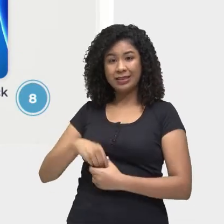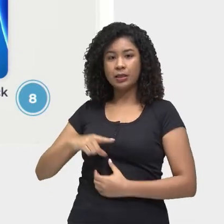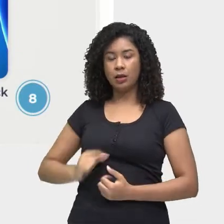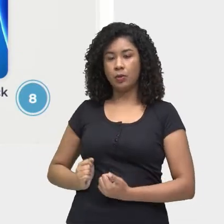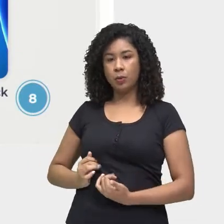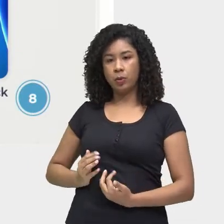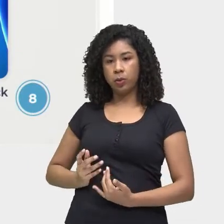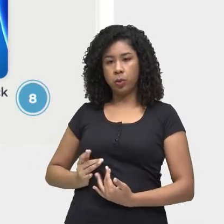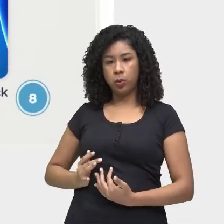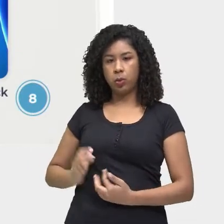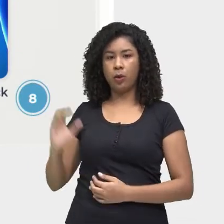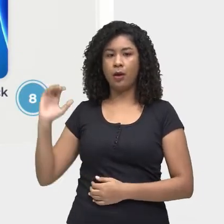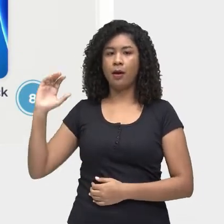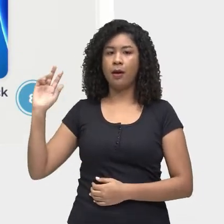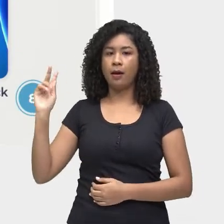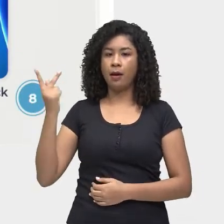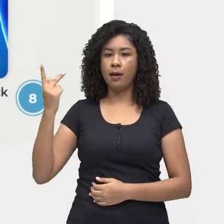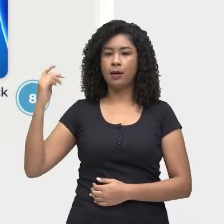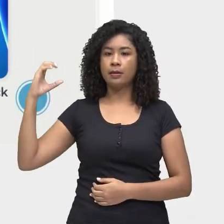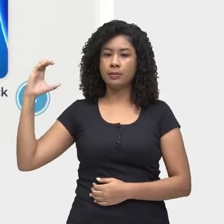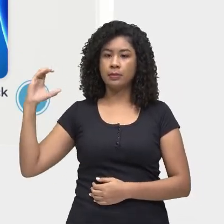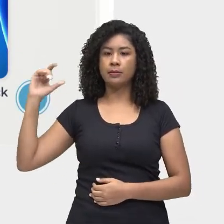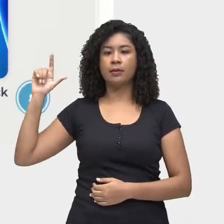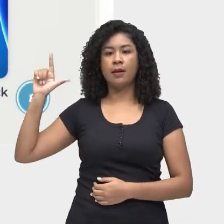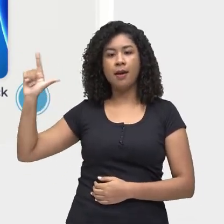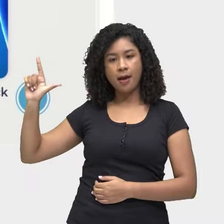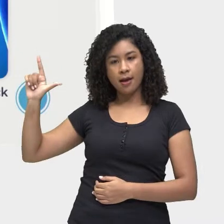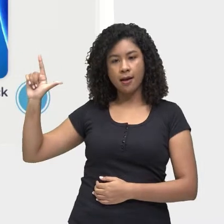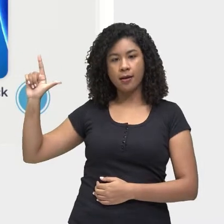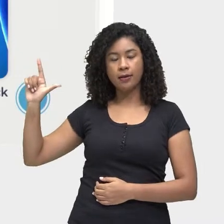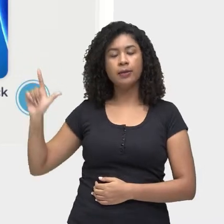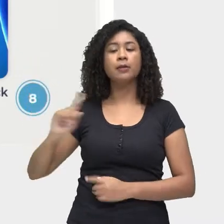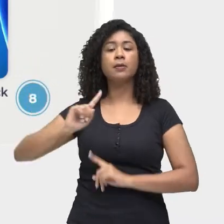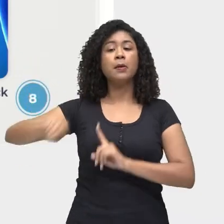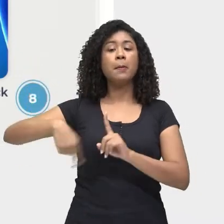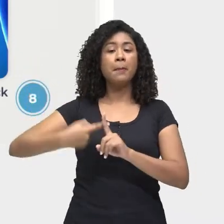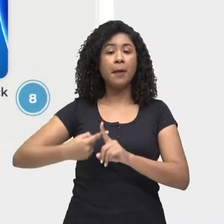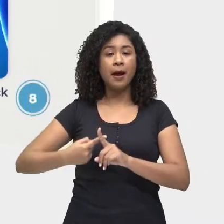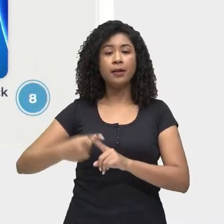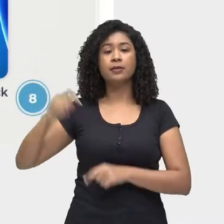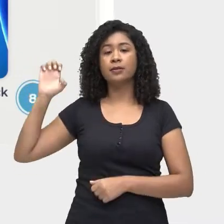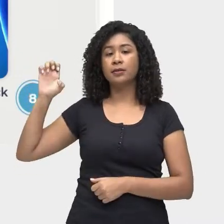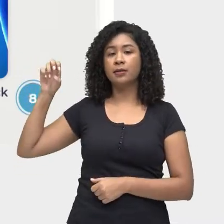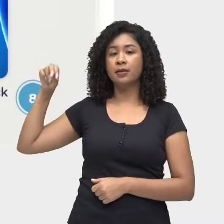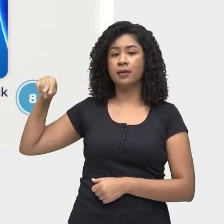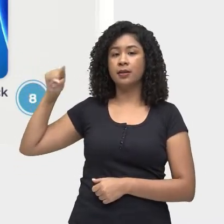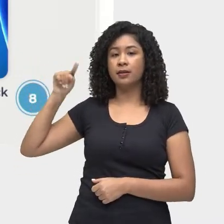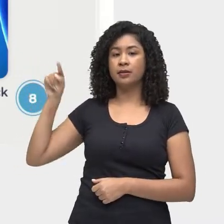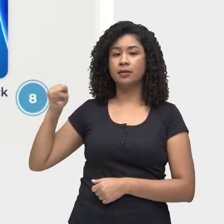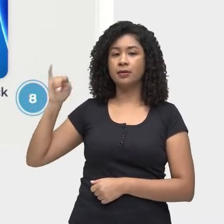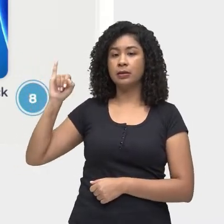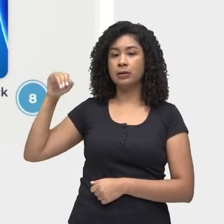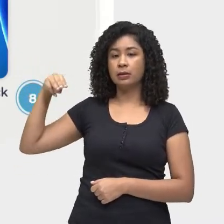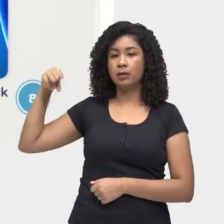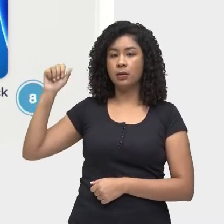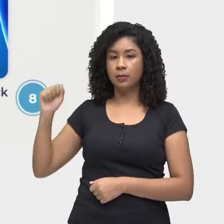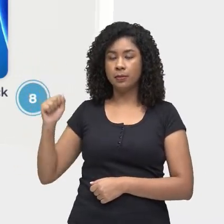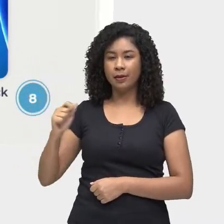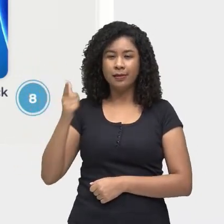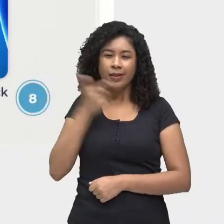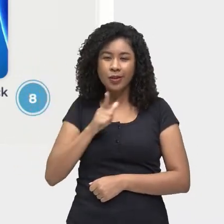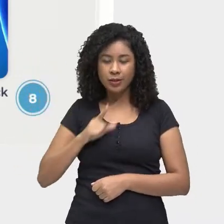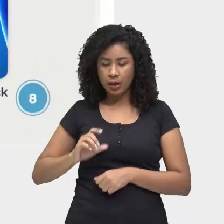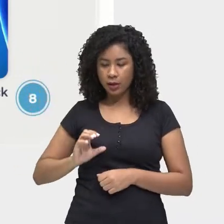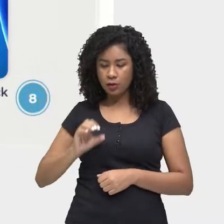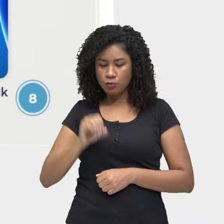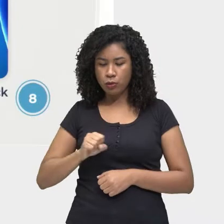clorídrico, por isso que meu estômago é ácido, e eu tenho enzimas que vão atuar na